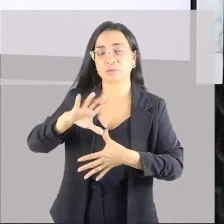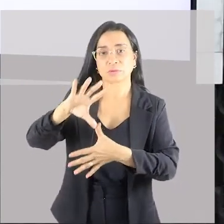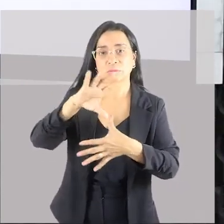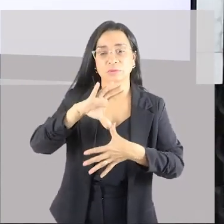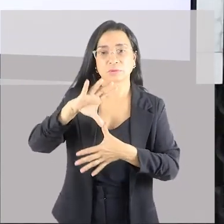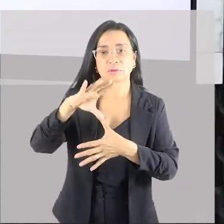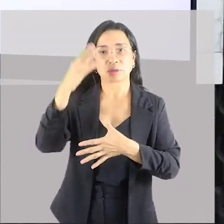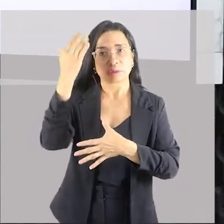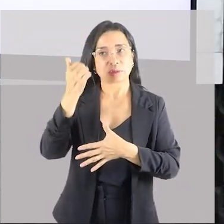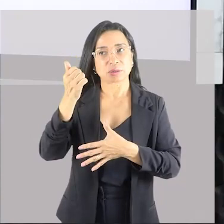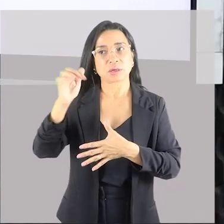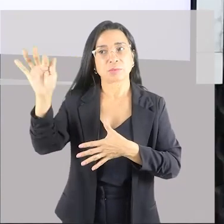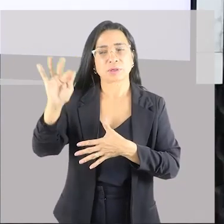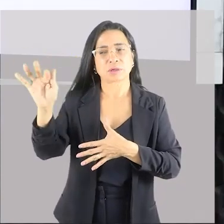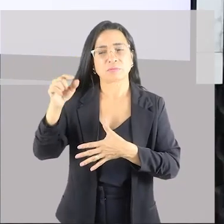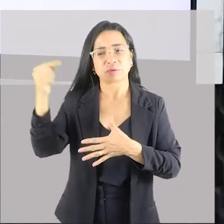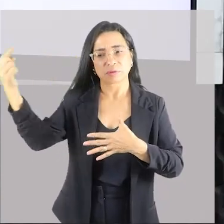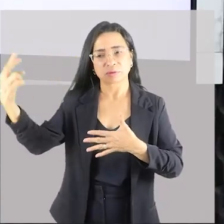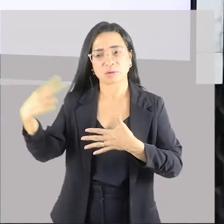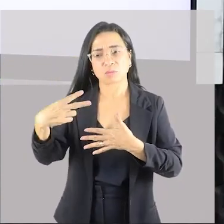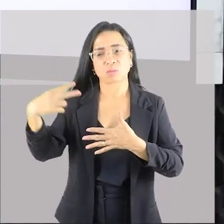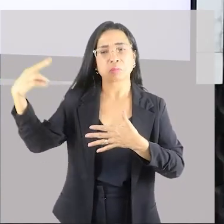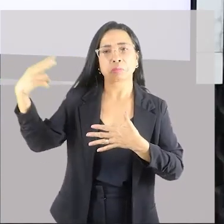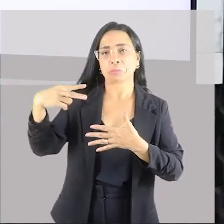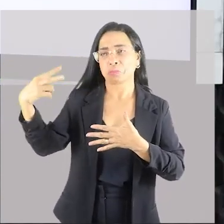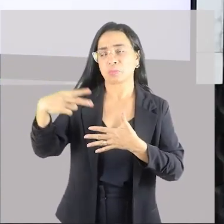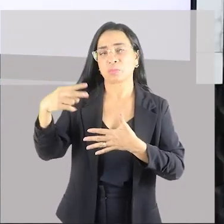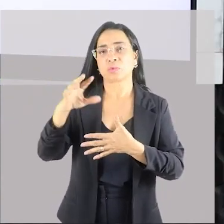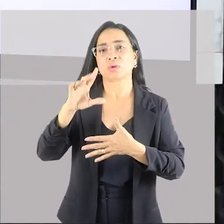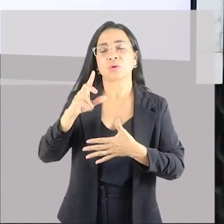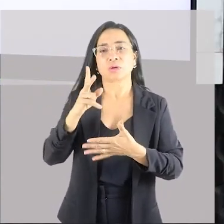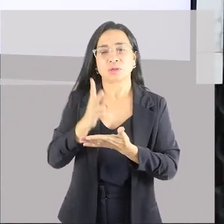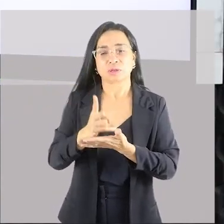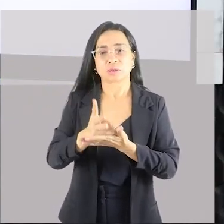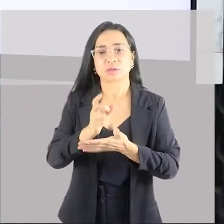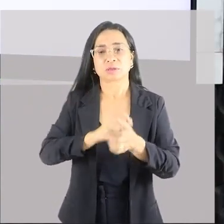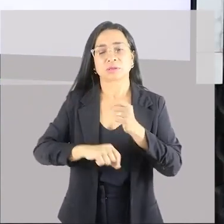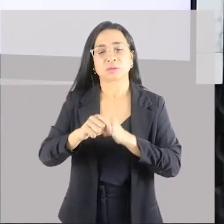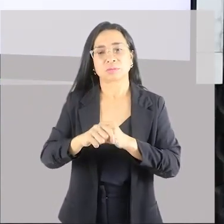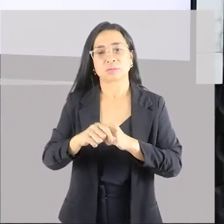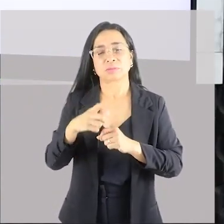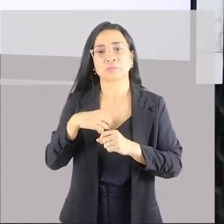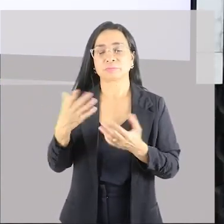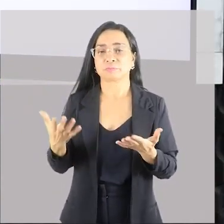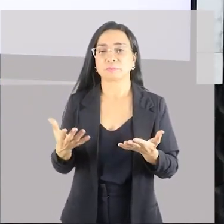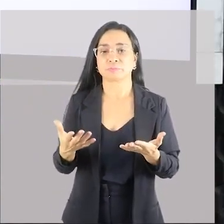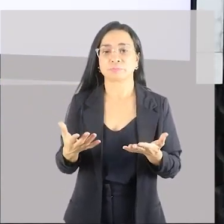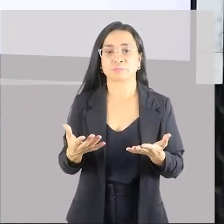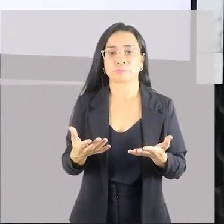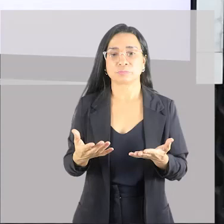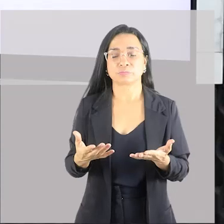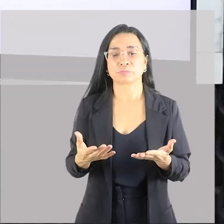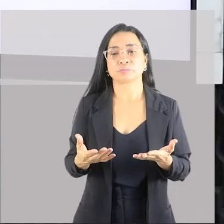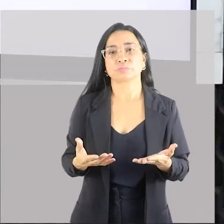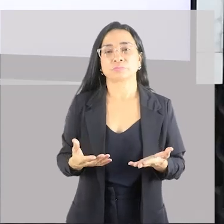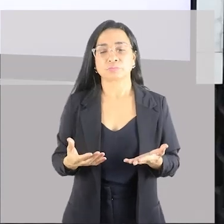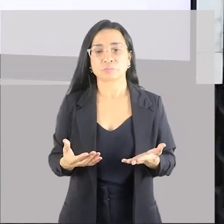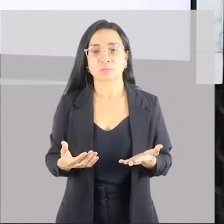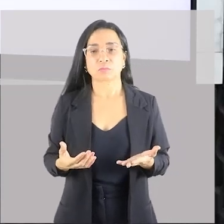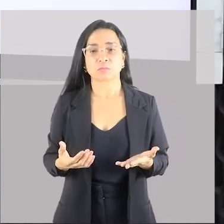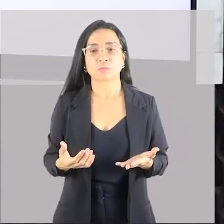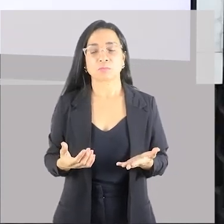com a América para colonizá-la. Até na América do Norte teve felicidade, o Canadá até hoje é bilíngue, né, francês e